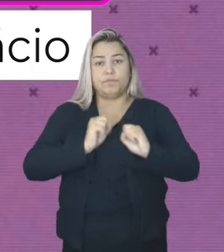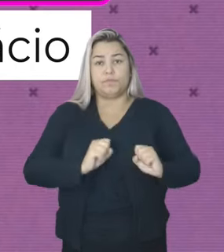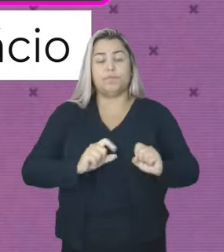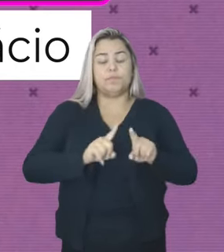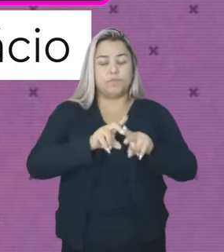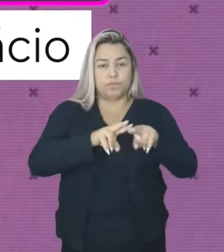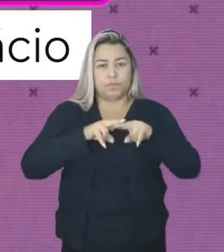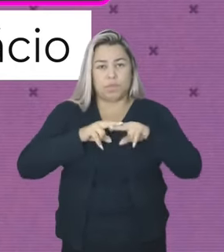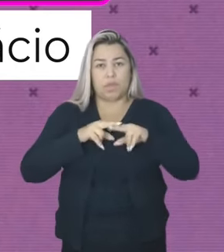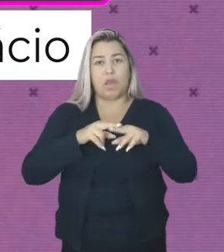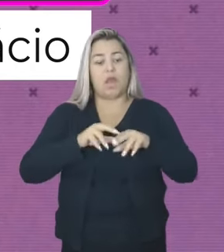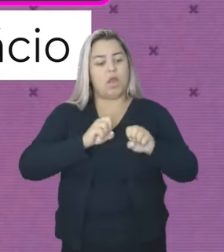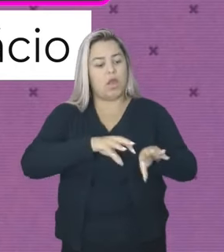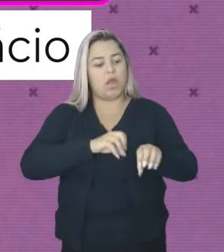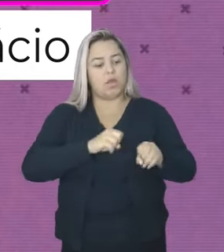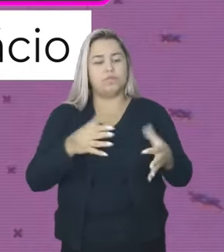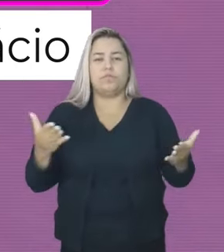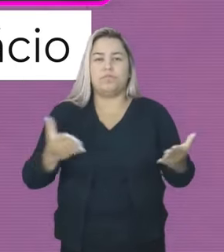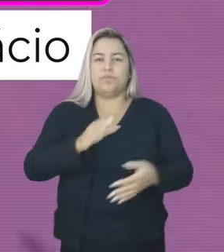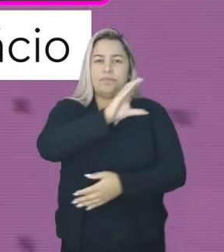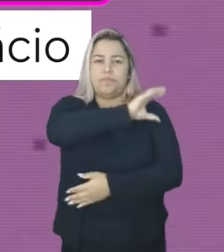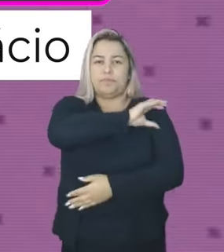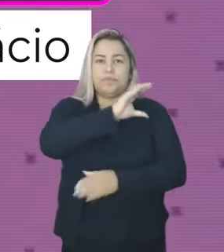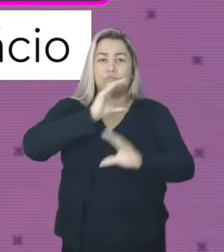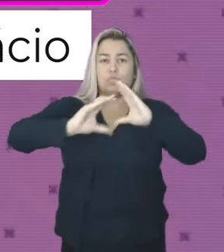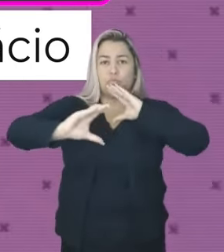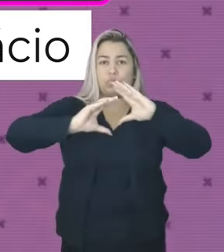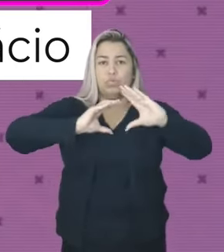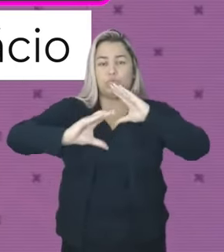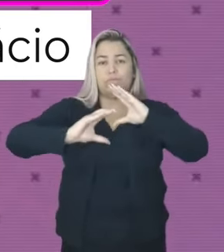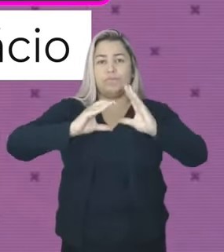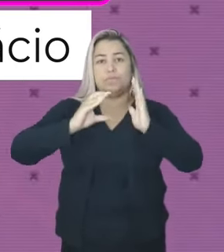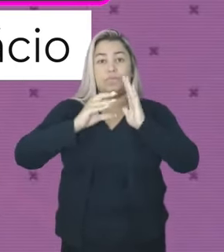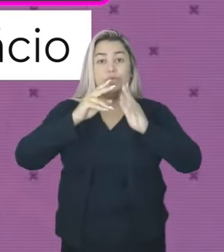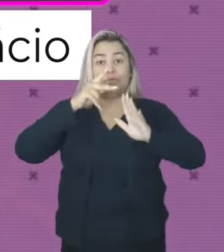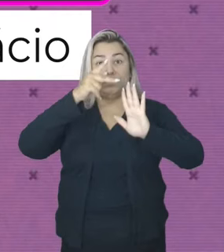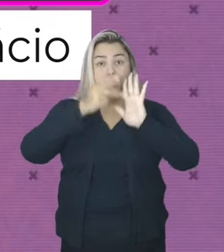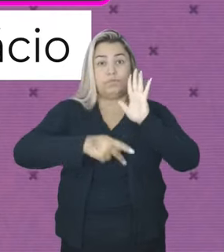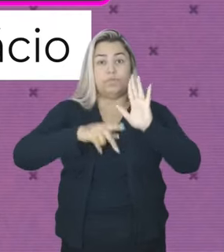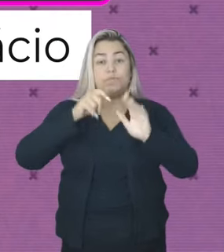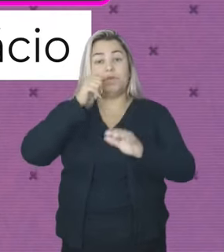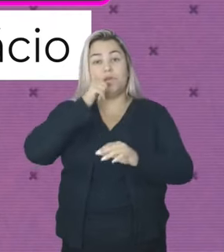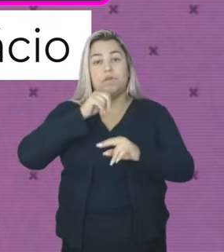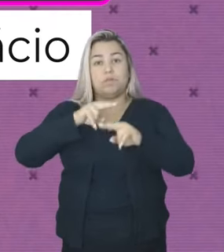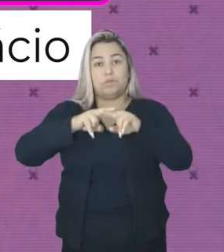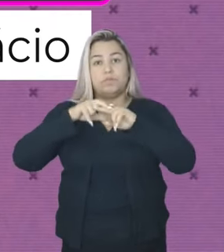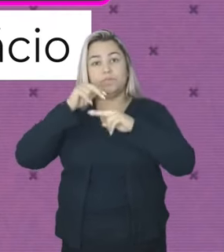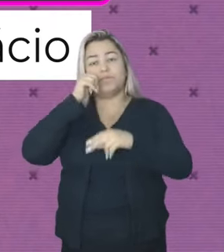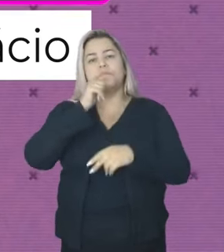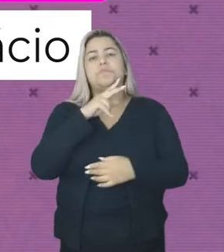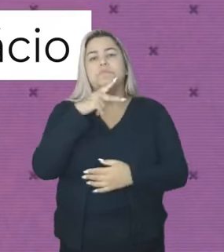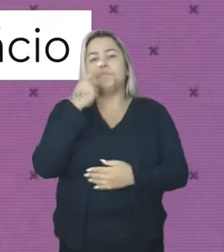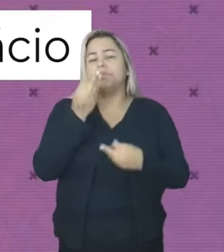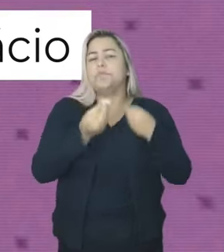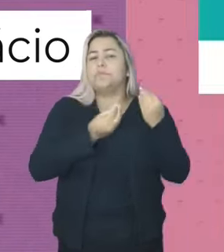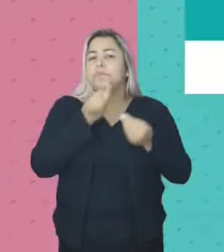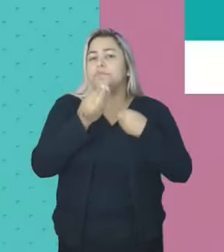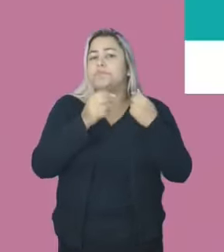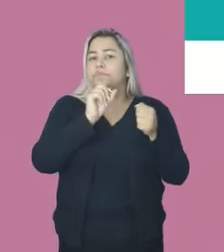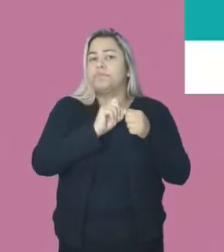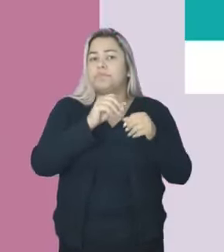isso, na aula de hoje, a coordenadora de comunicação do projeto Elas por Elas, Tati Nicásio, fala sobre como fazer